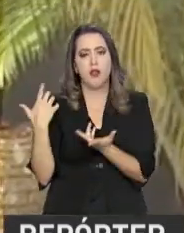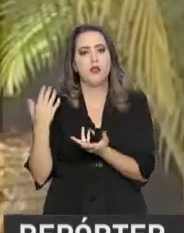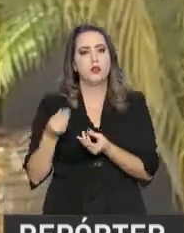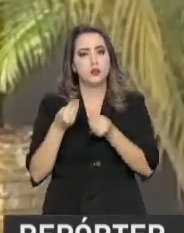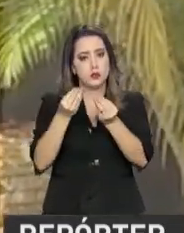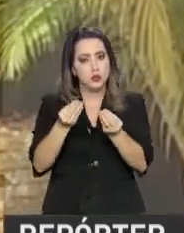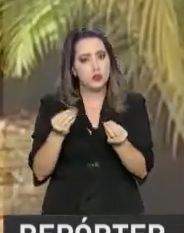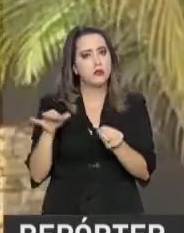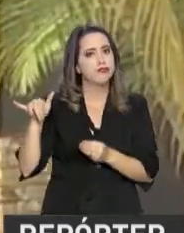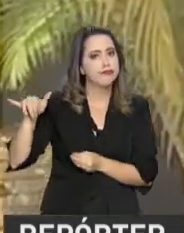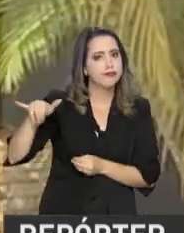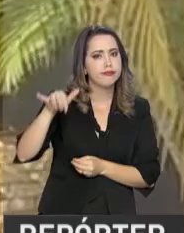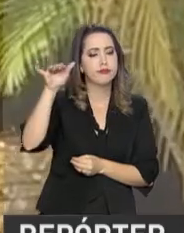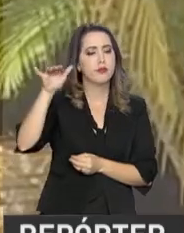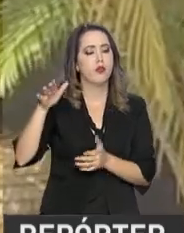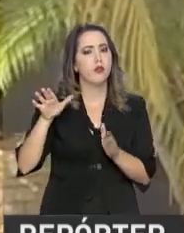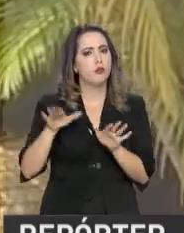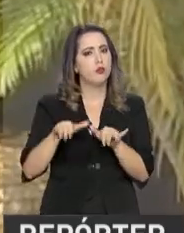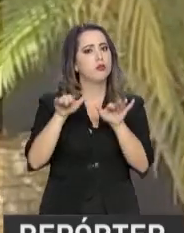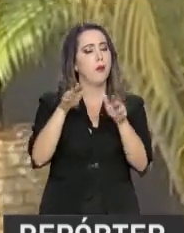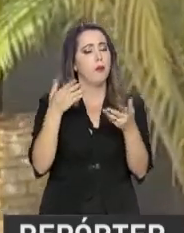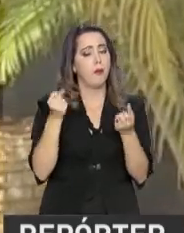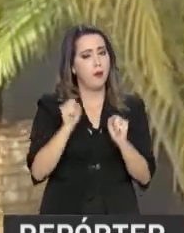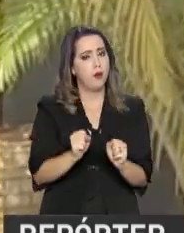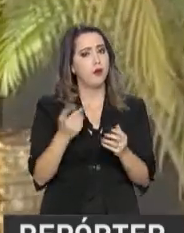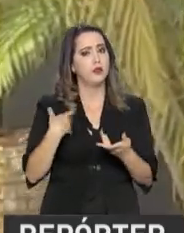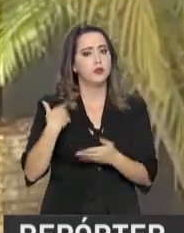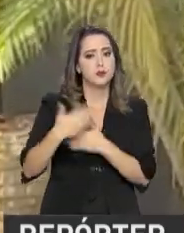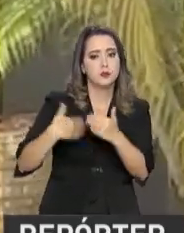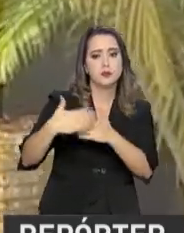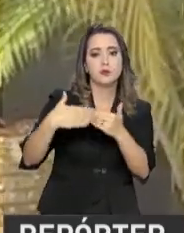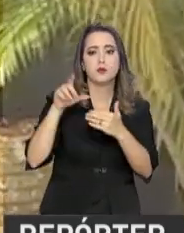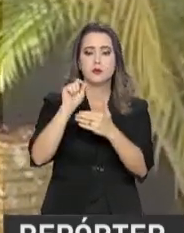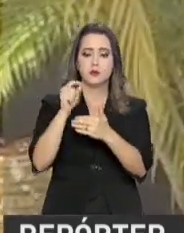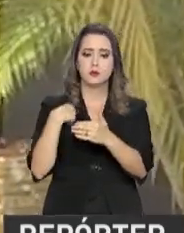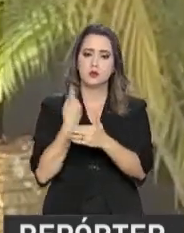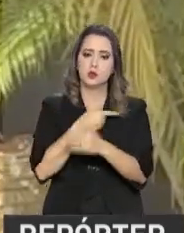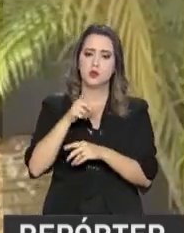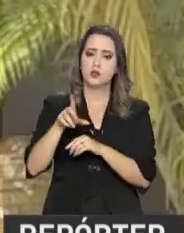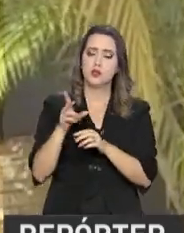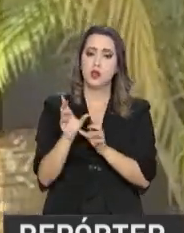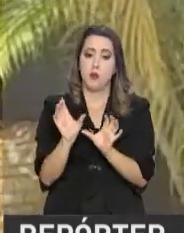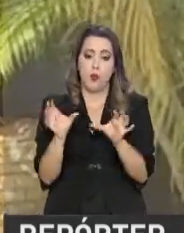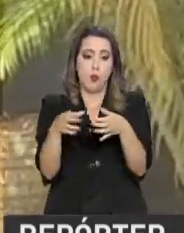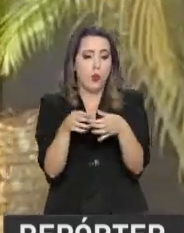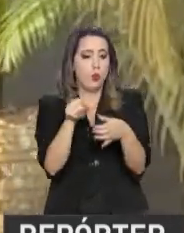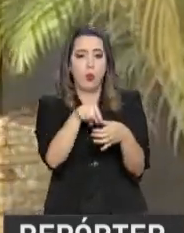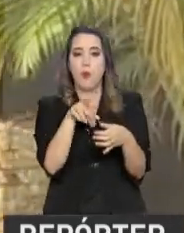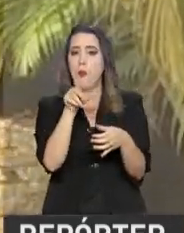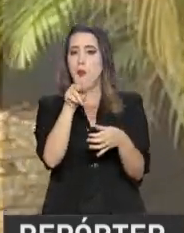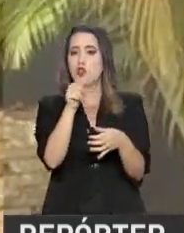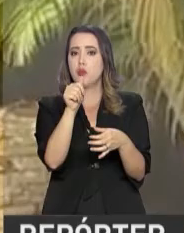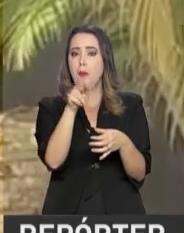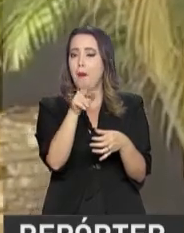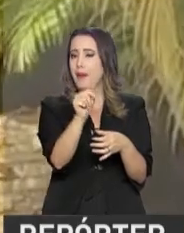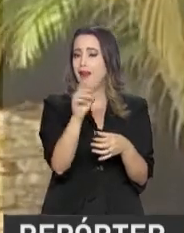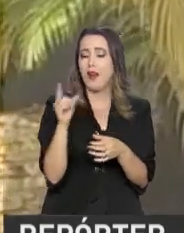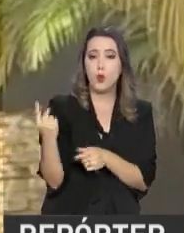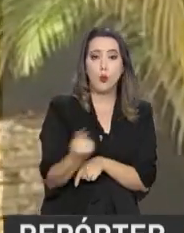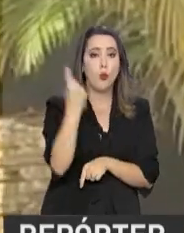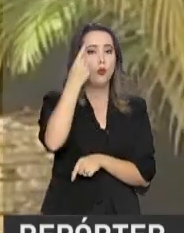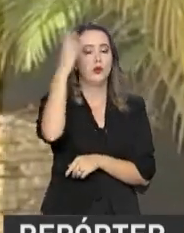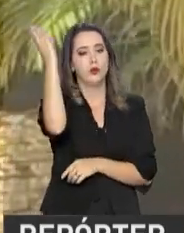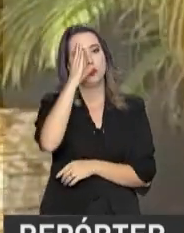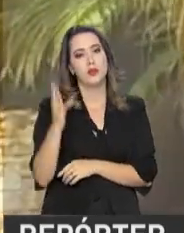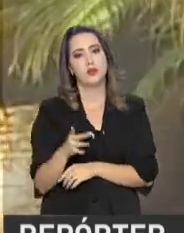cumpriu seu papel ecológico para que a gente por muitos olhos consiga precisamente em equilíbrio temos espécies de papagaios são únicos no brasil não tem nenhum lugar do mundo só